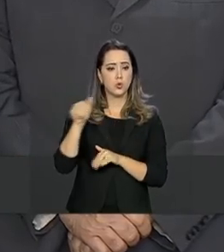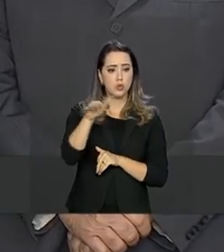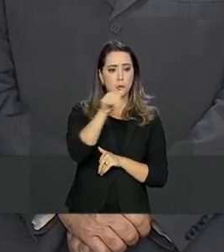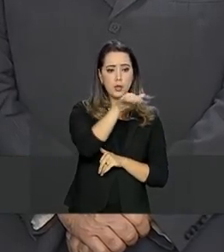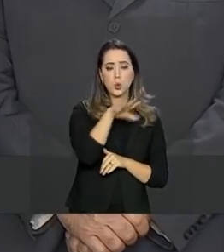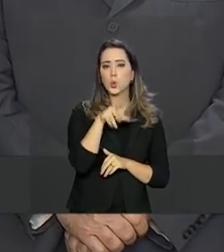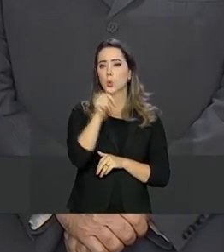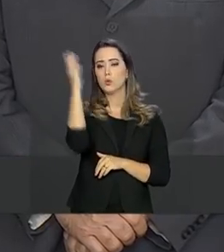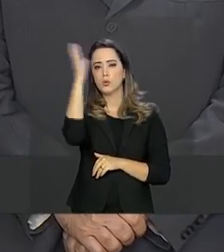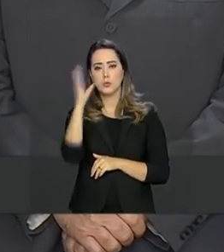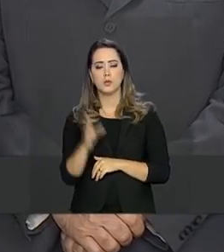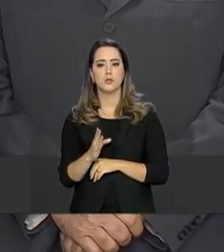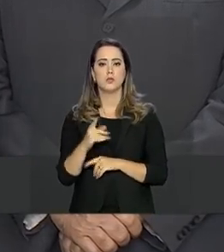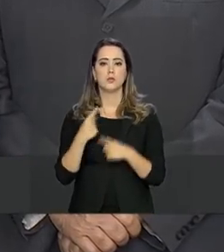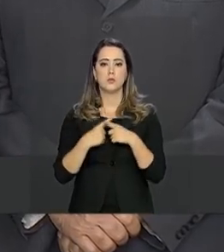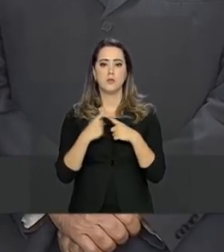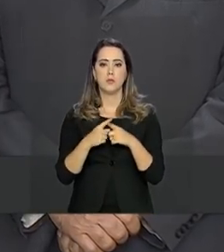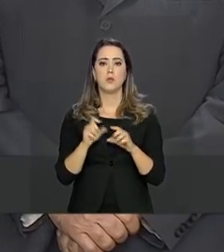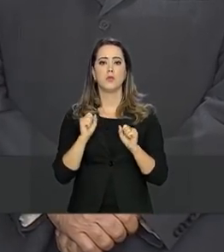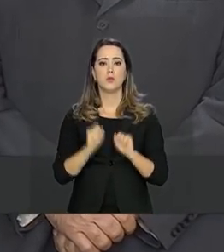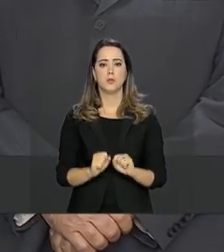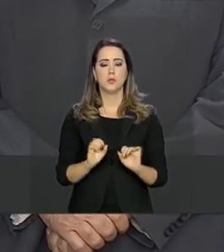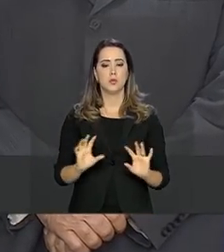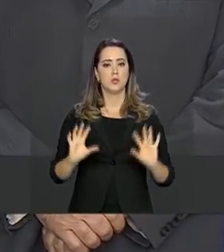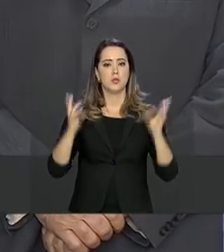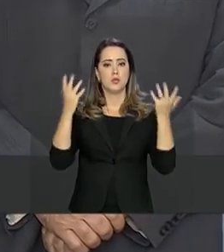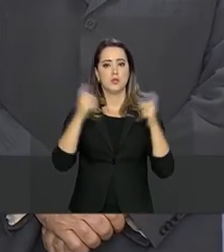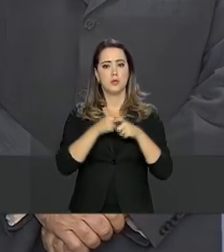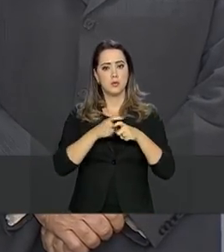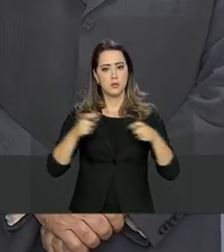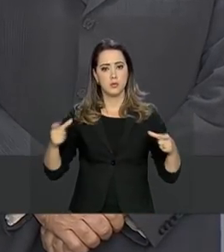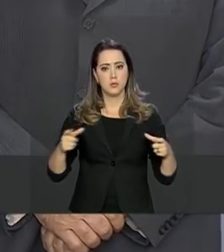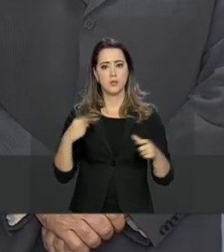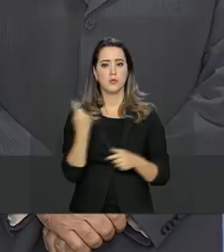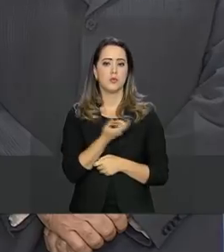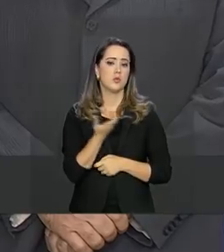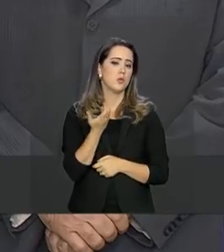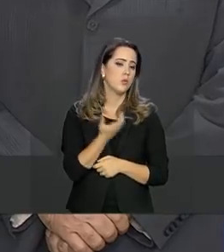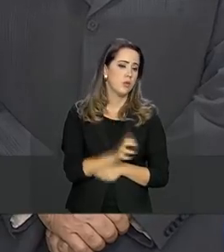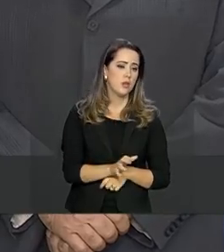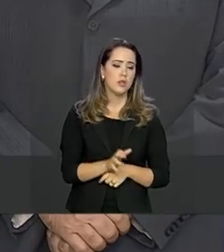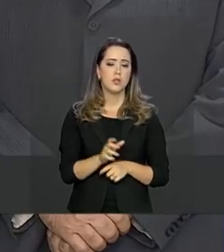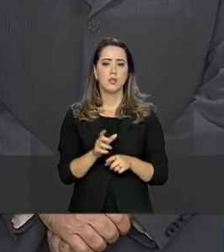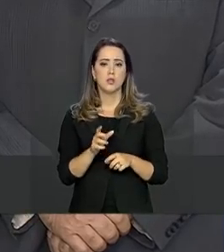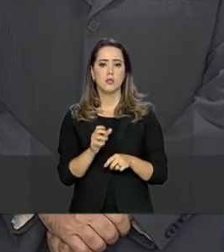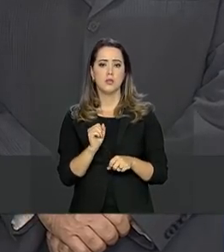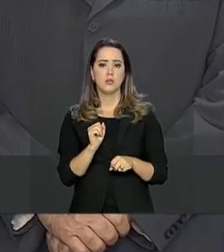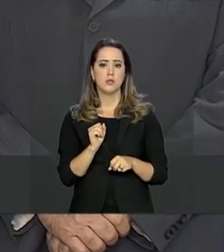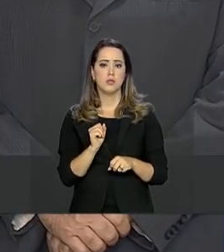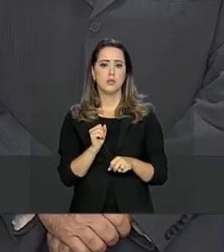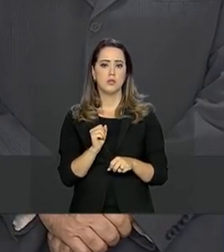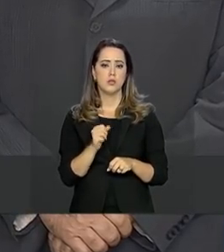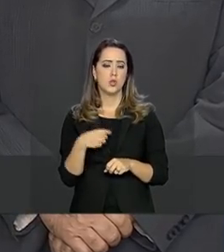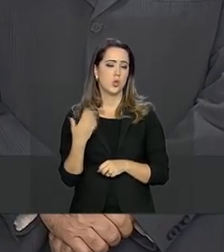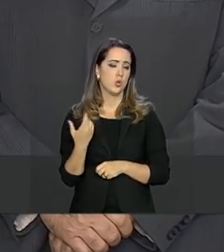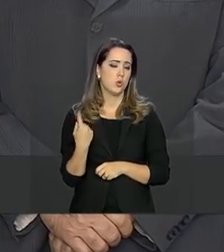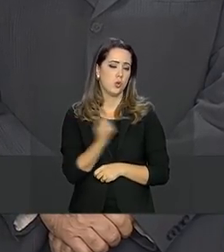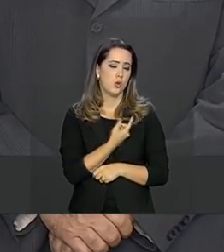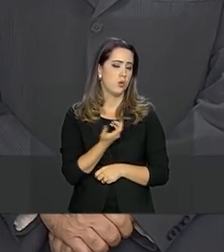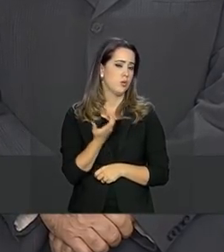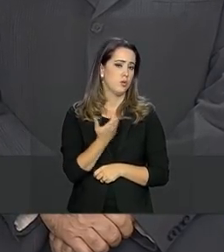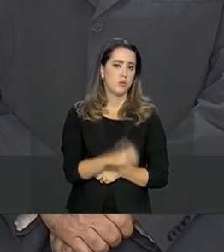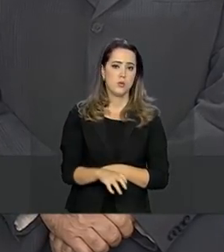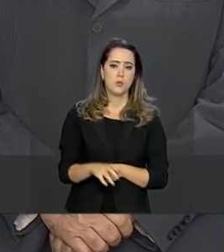aqui na seleção porque ele comporta uma solenidade extraordinária mas nós não queríamos deixar mesmo alves não queríamos deixar